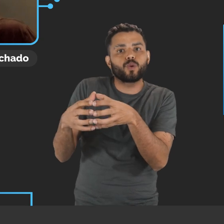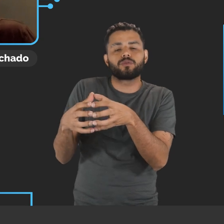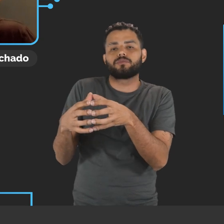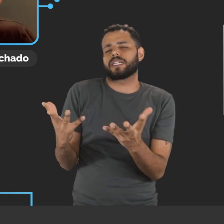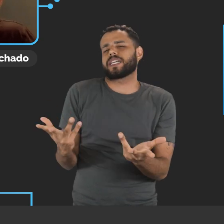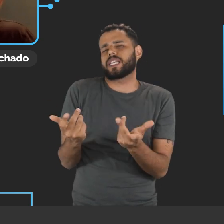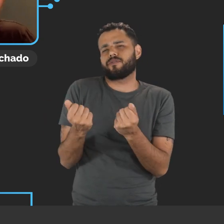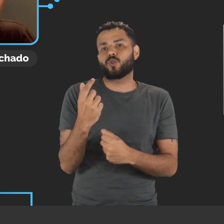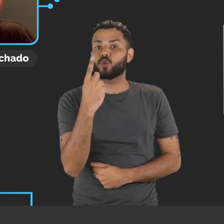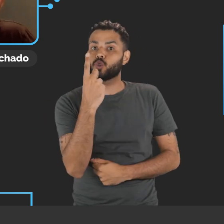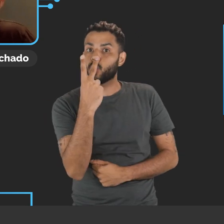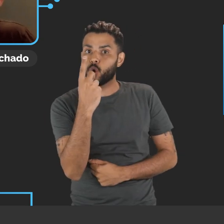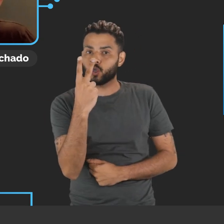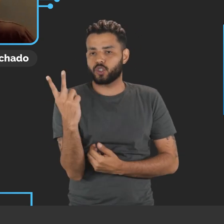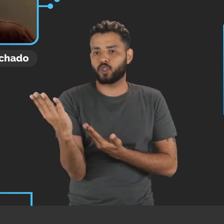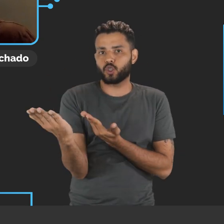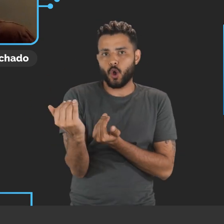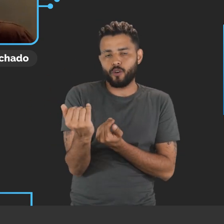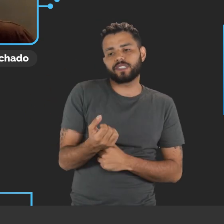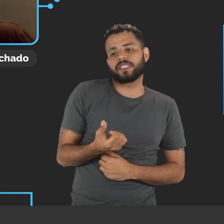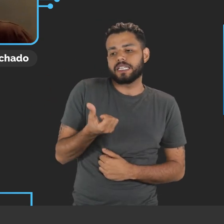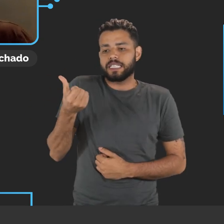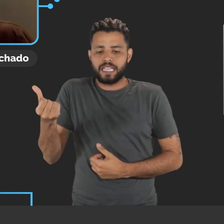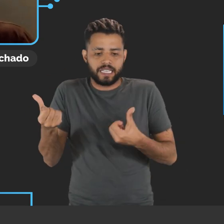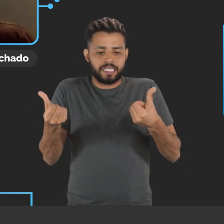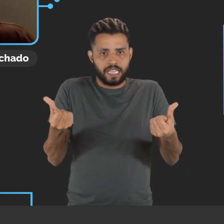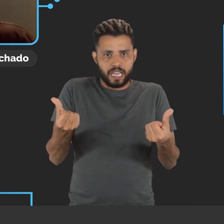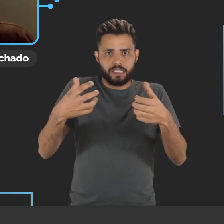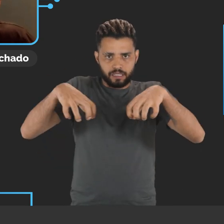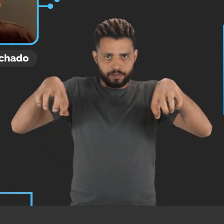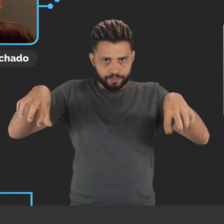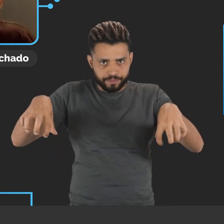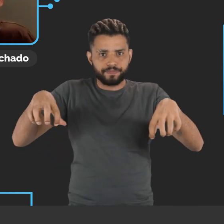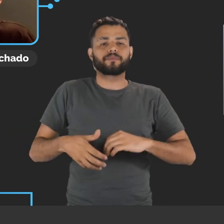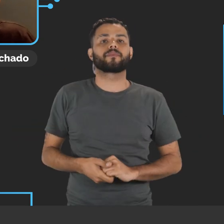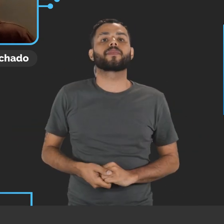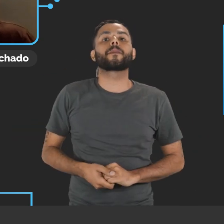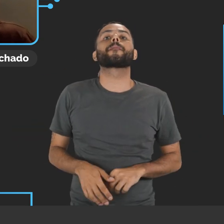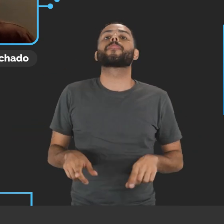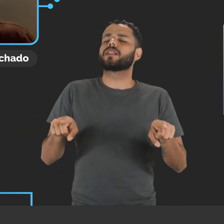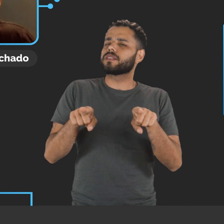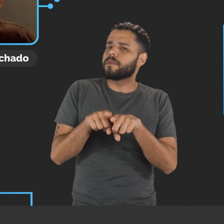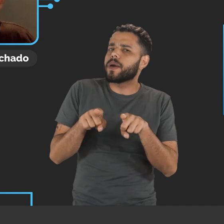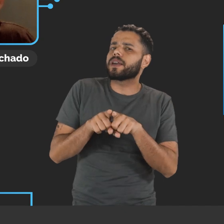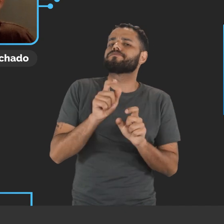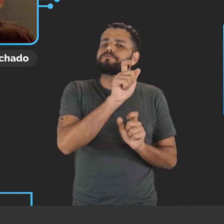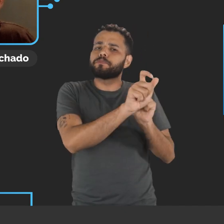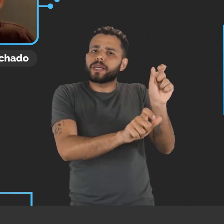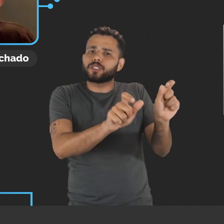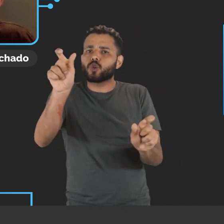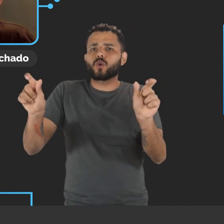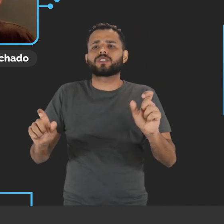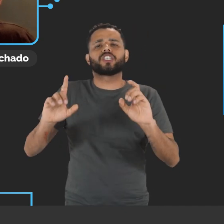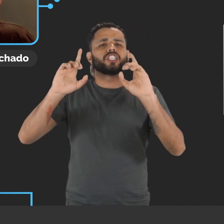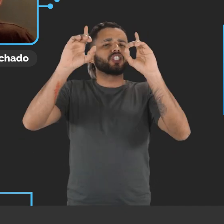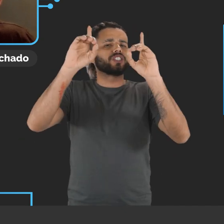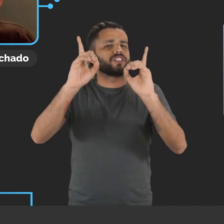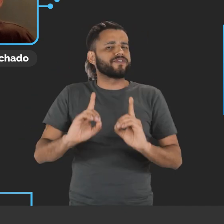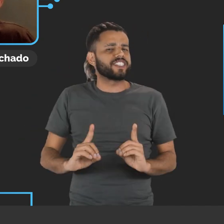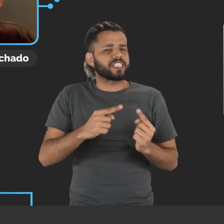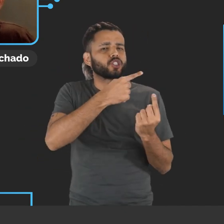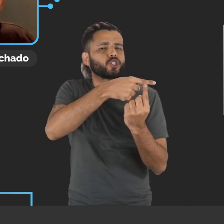12 pessoas, 12 jovens, divididos em 2 turmas de 6, e aqui também trabalhamos com pessoas com